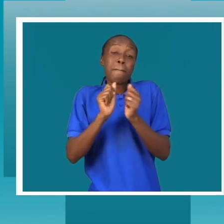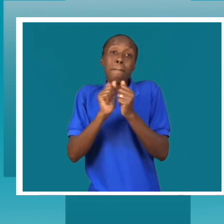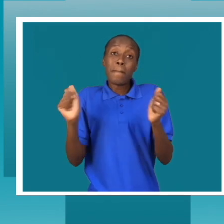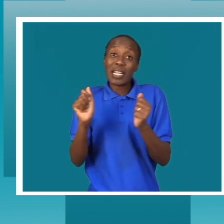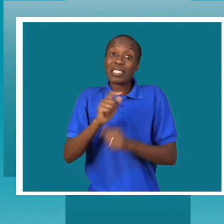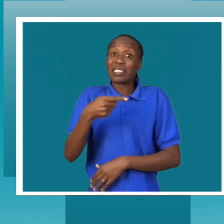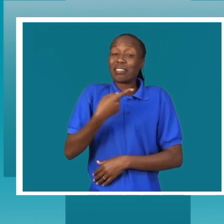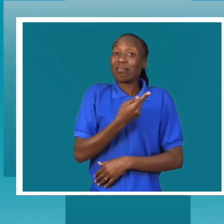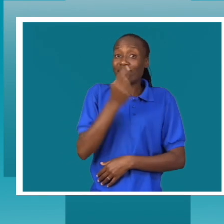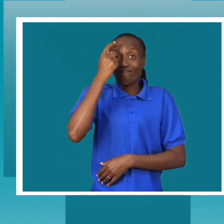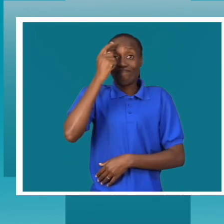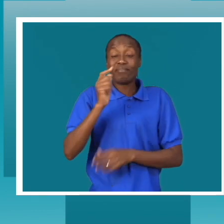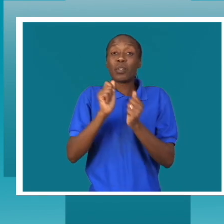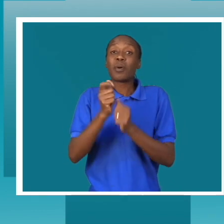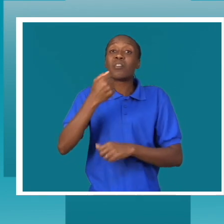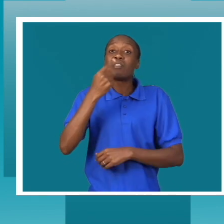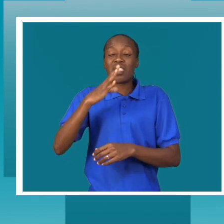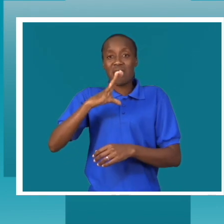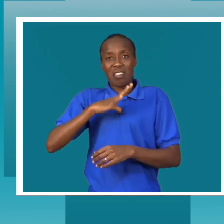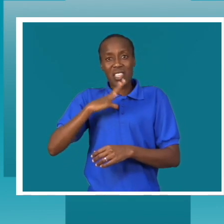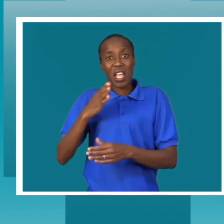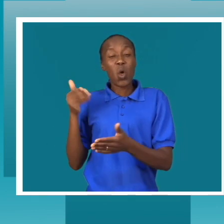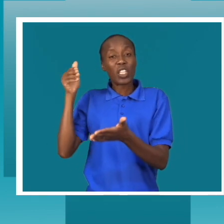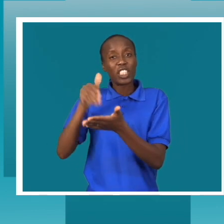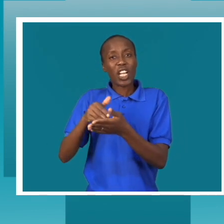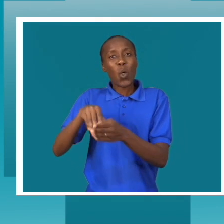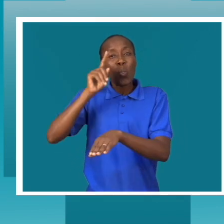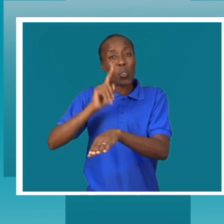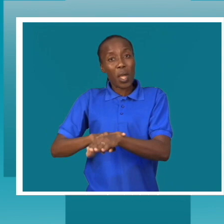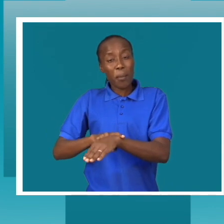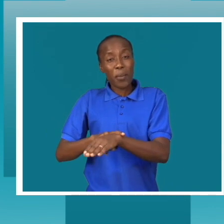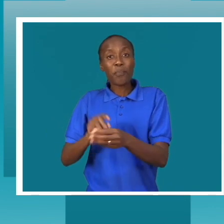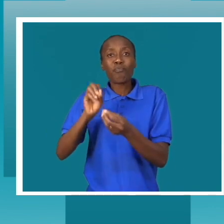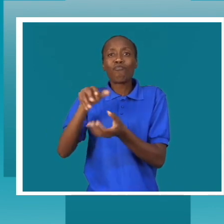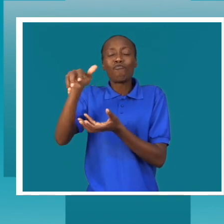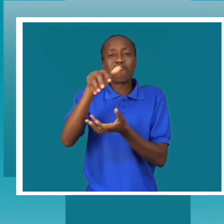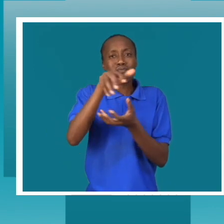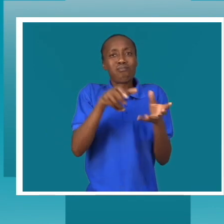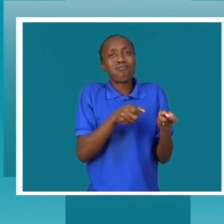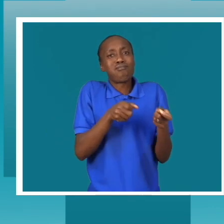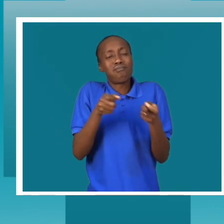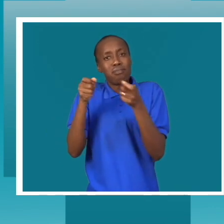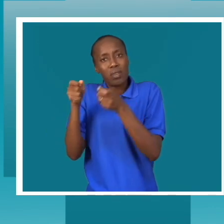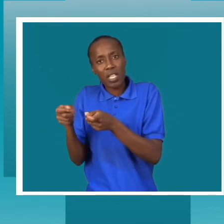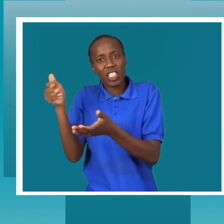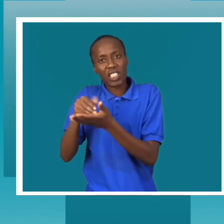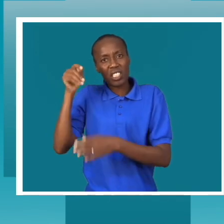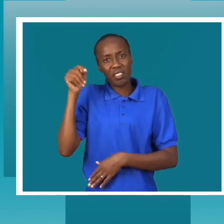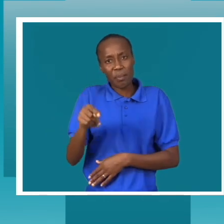Eu vejo muita importância na garrafa. O que alguns descartam, para mim, pode ter